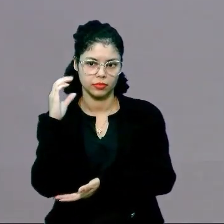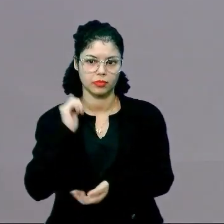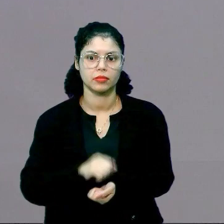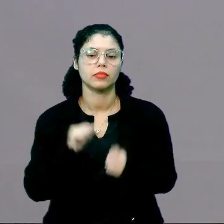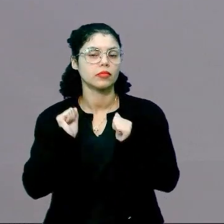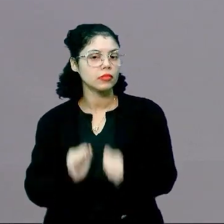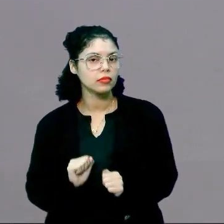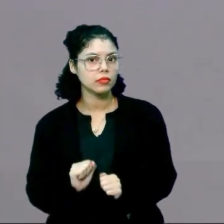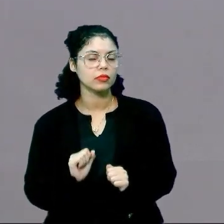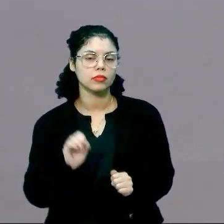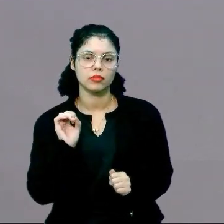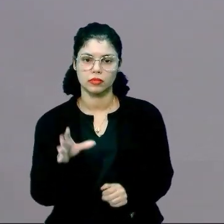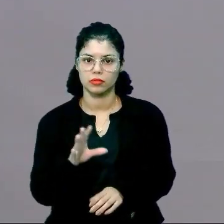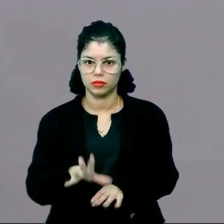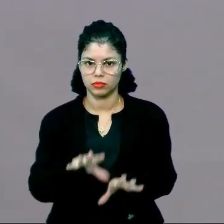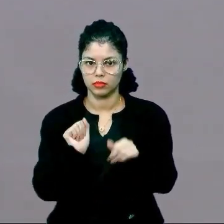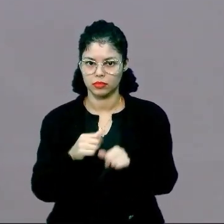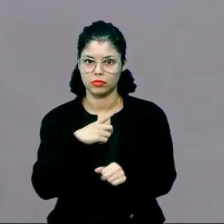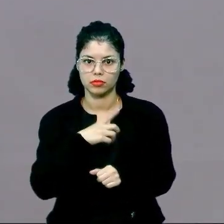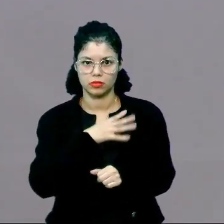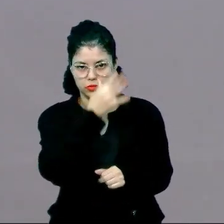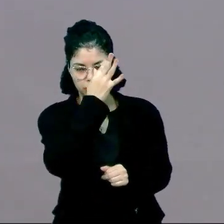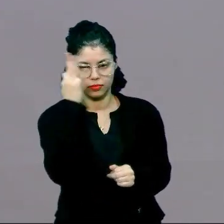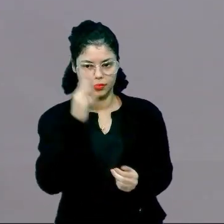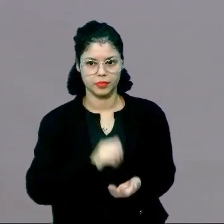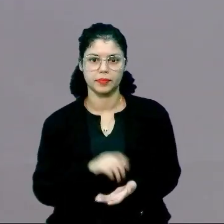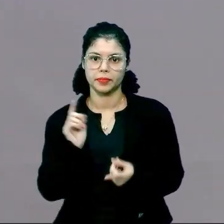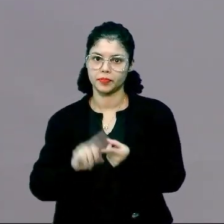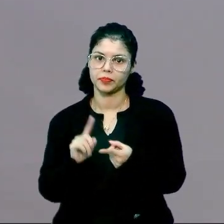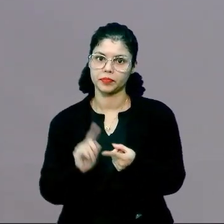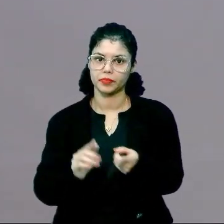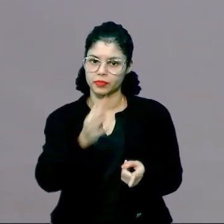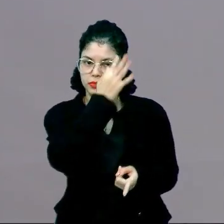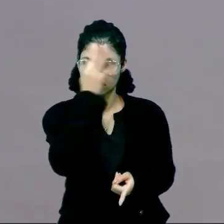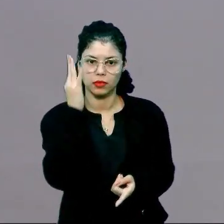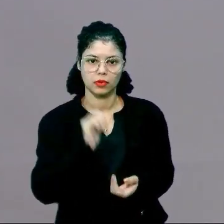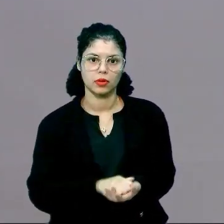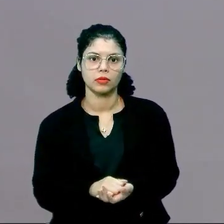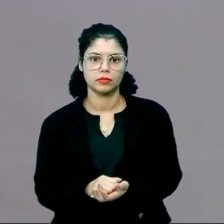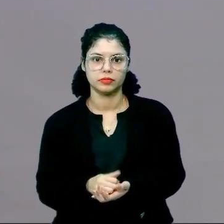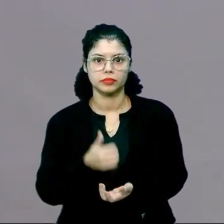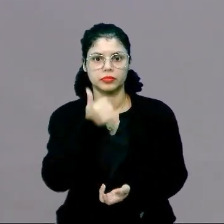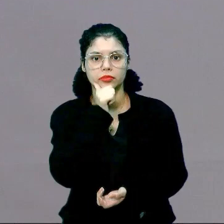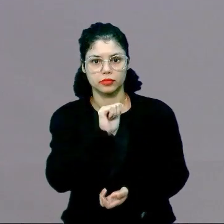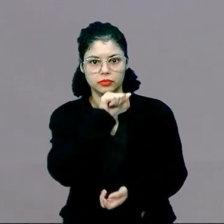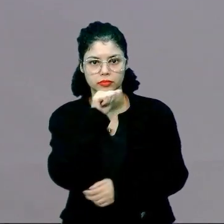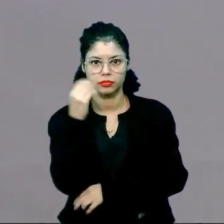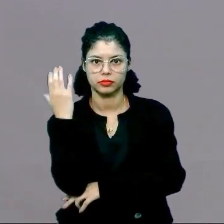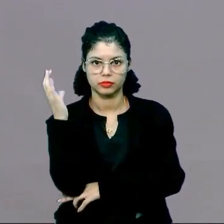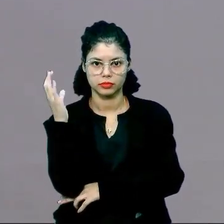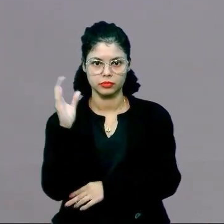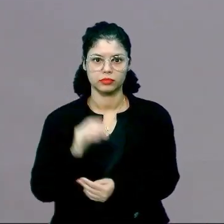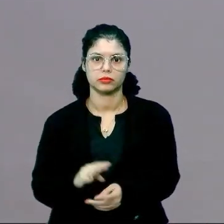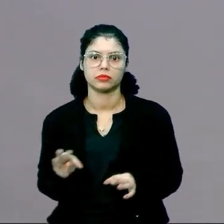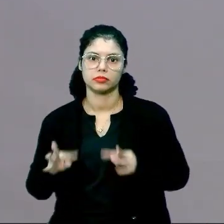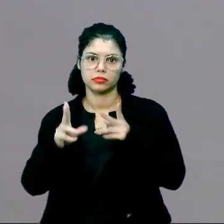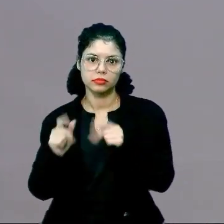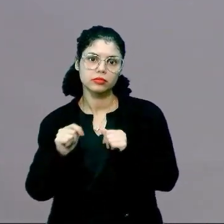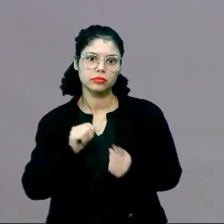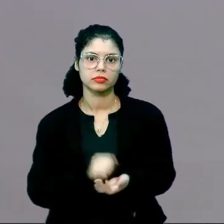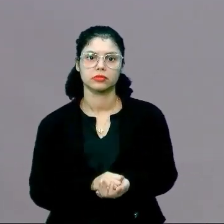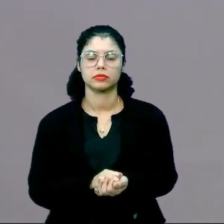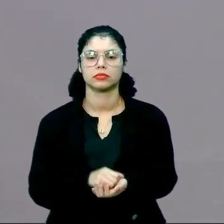só podemos colher ciência onde tem filosofia, porque a filosofia ela é a mãe de todas as ciências, ou seja, é